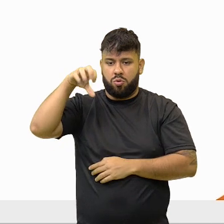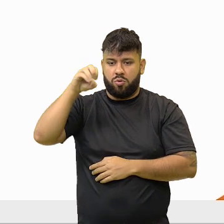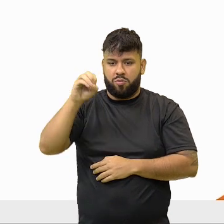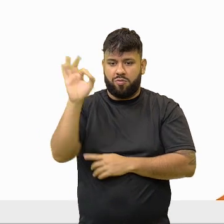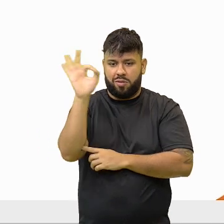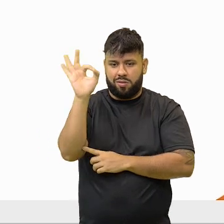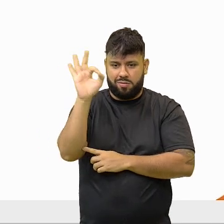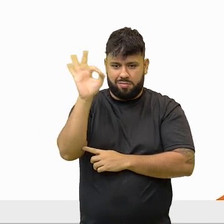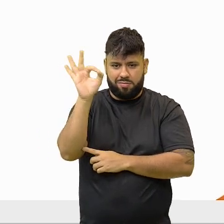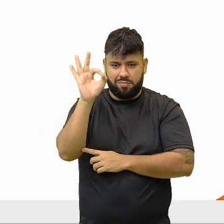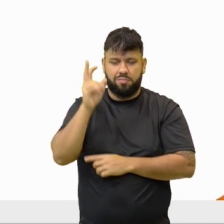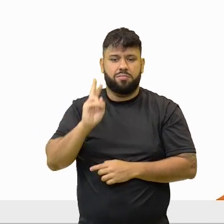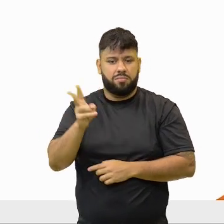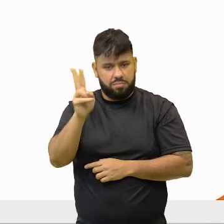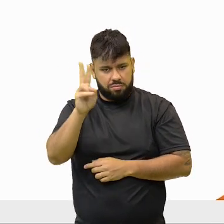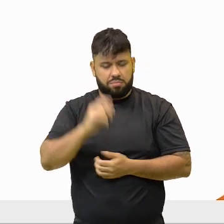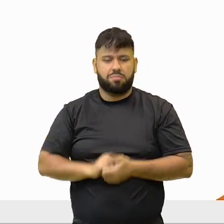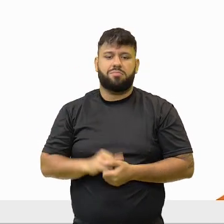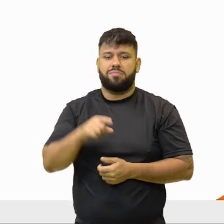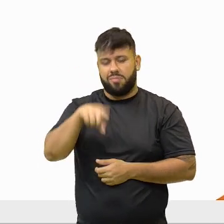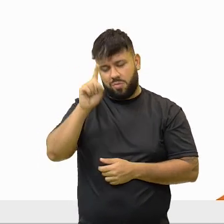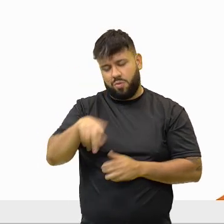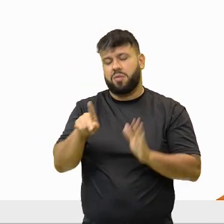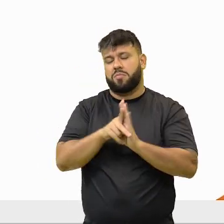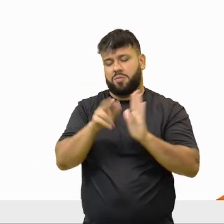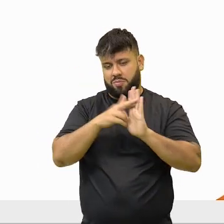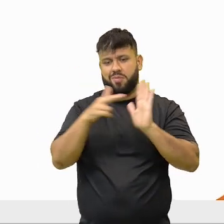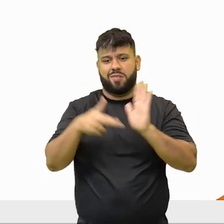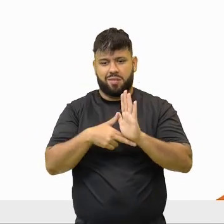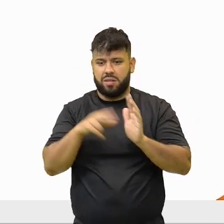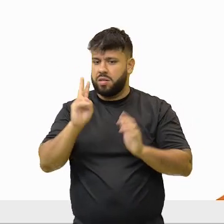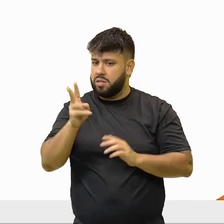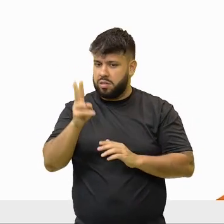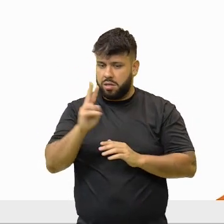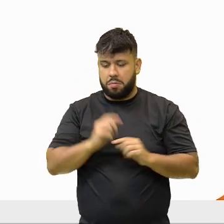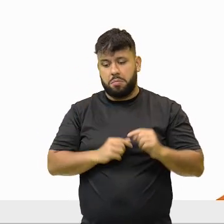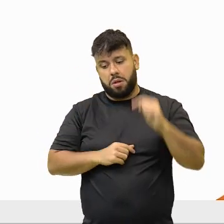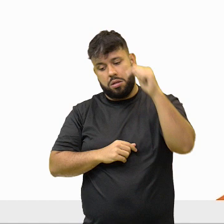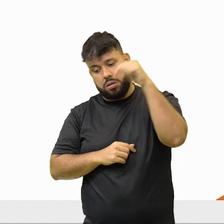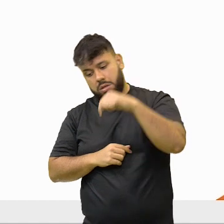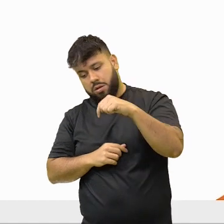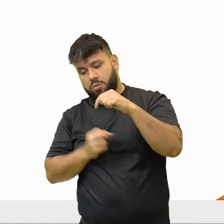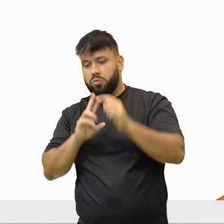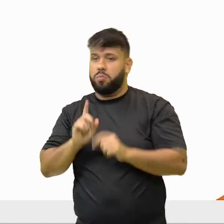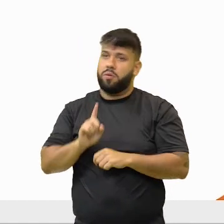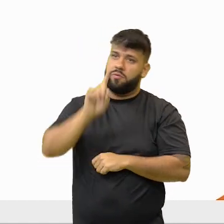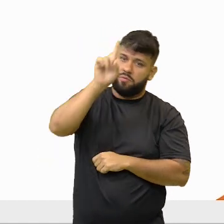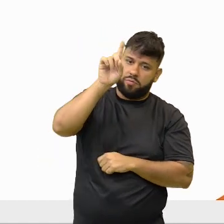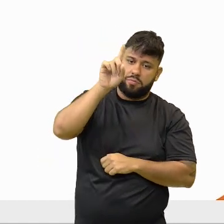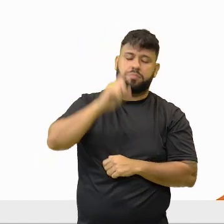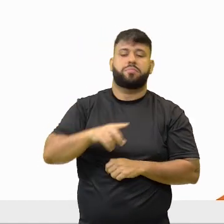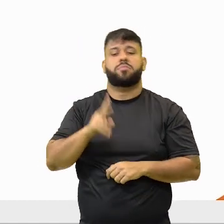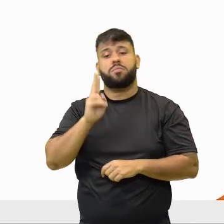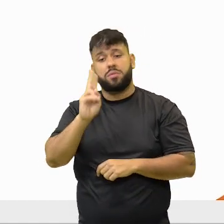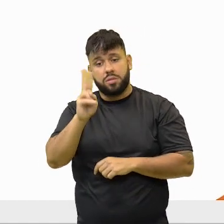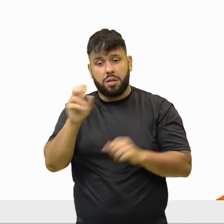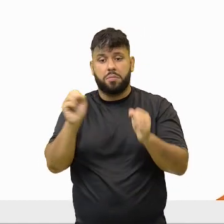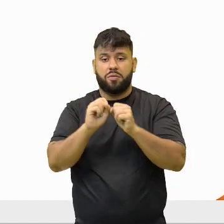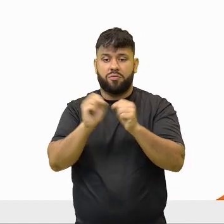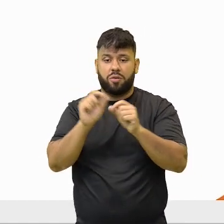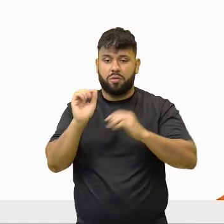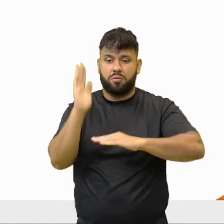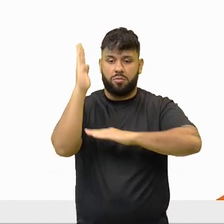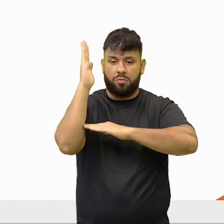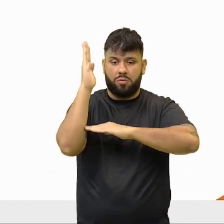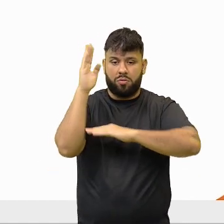do vetor campo elétrico é essa. Ele sempre vai apontar para dentro ou para fora de um condutor e sempre para dentro ou para fora, formando